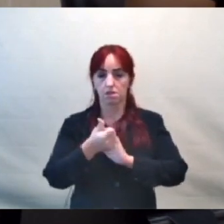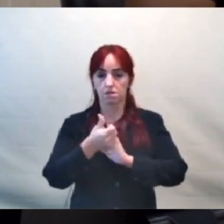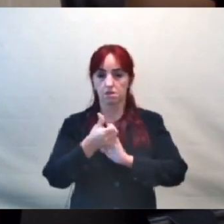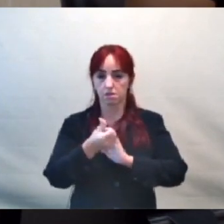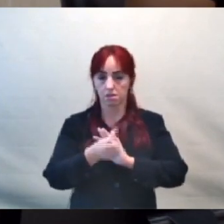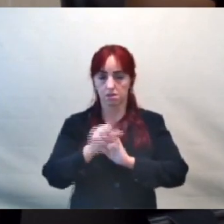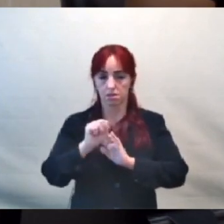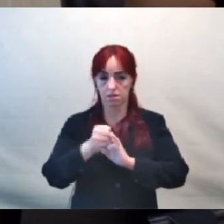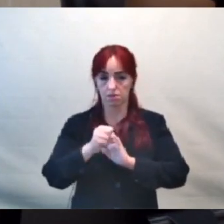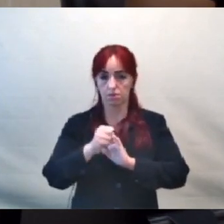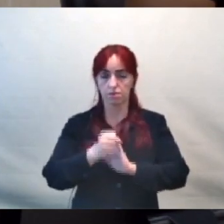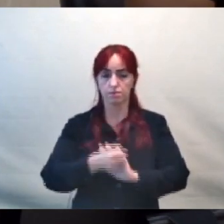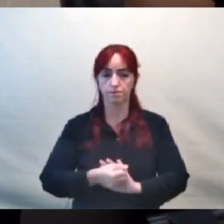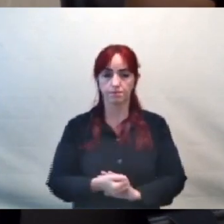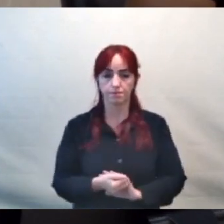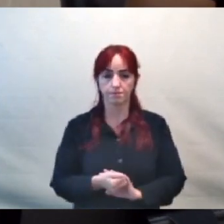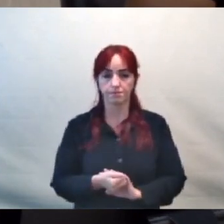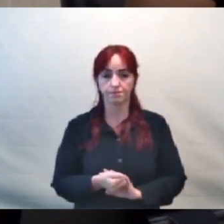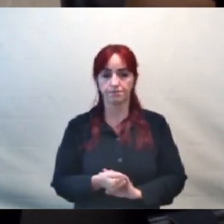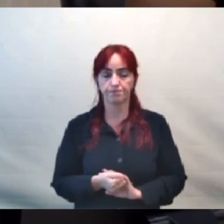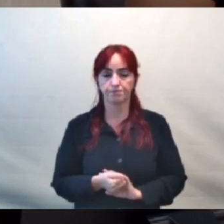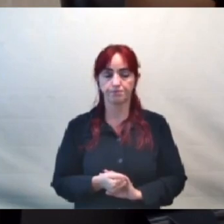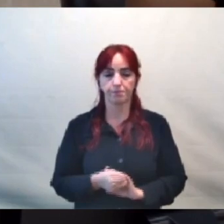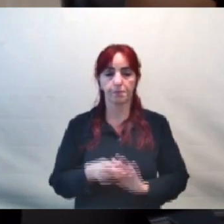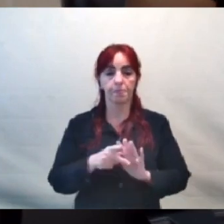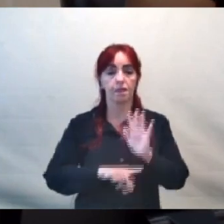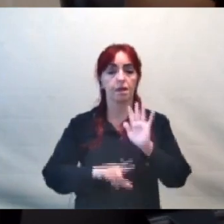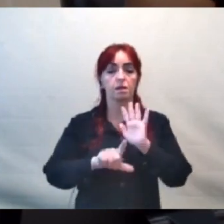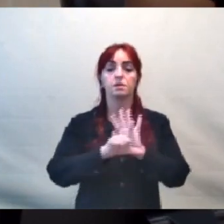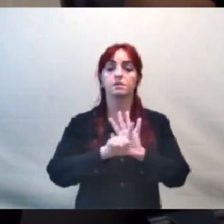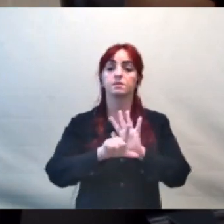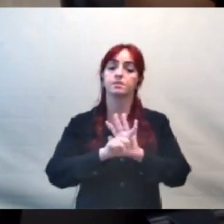768/2023. Quarto projeto de lei é o projeto